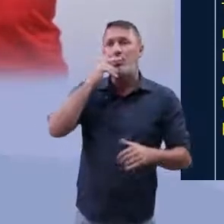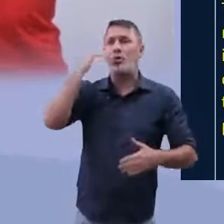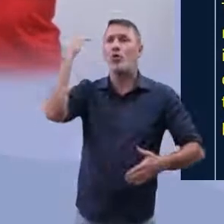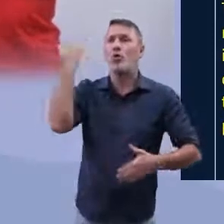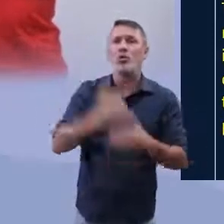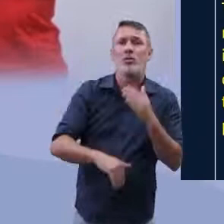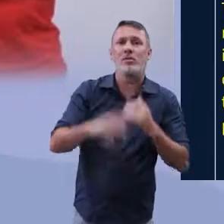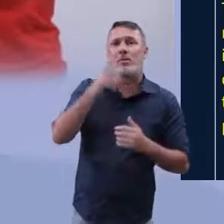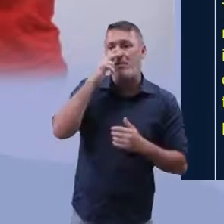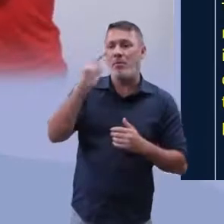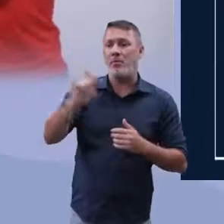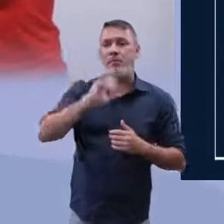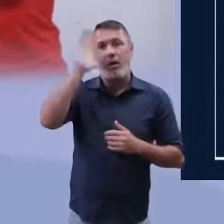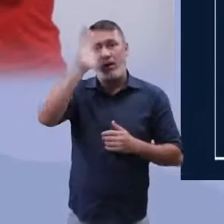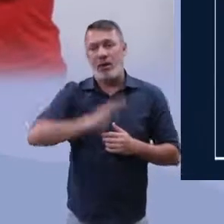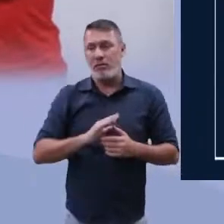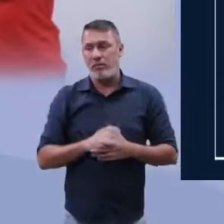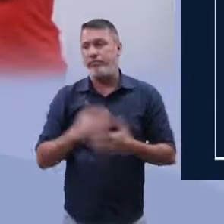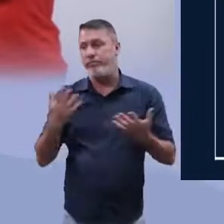por nada.